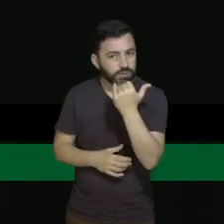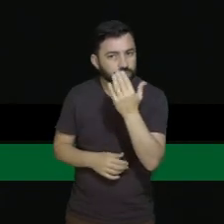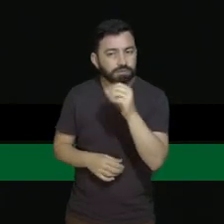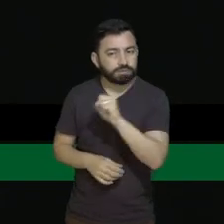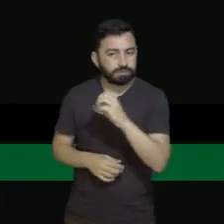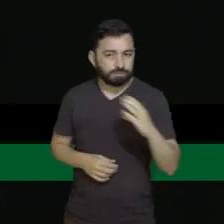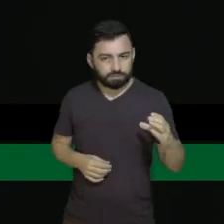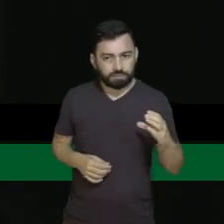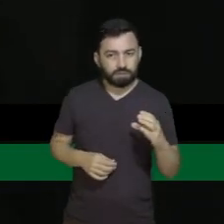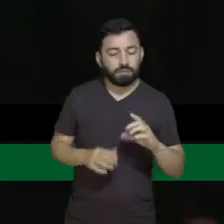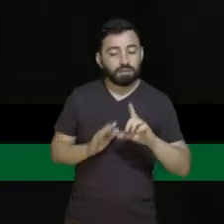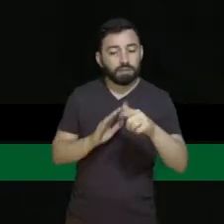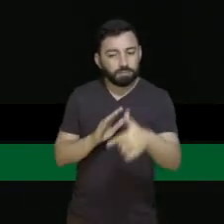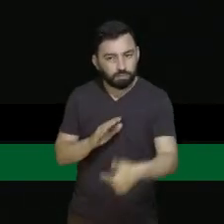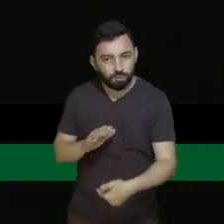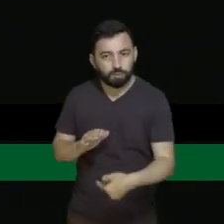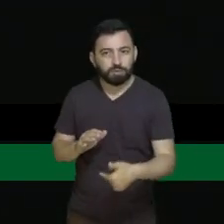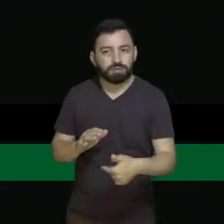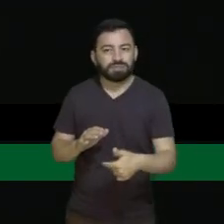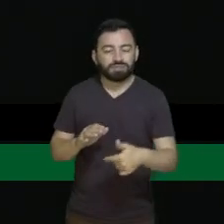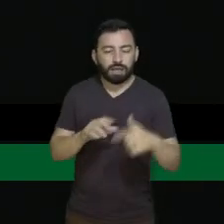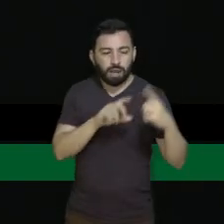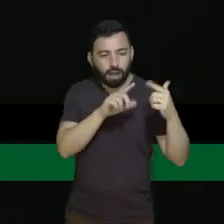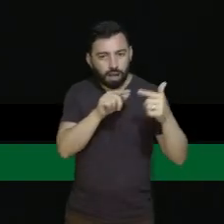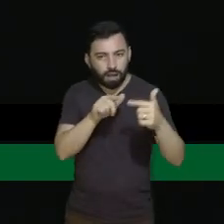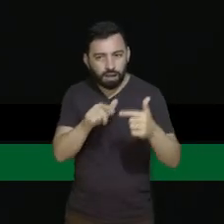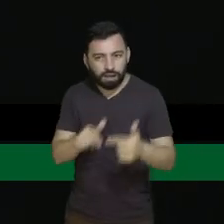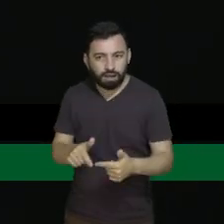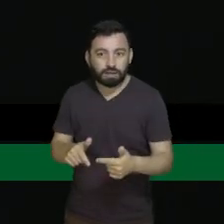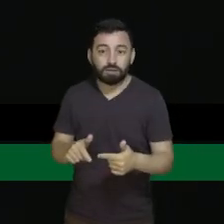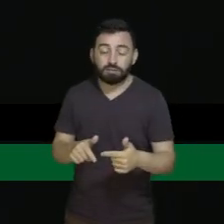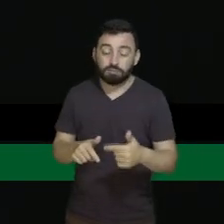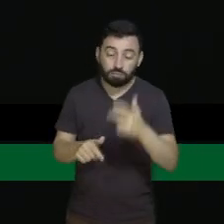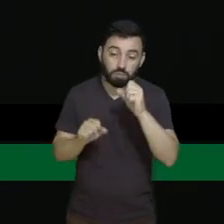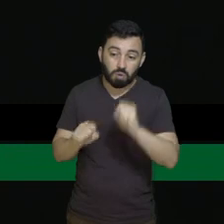para a sucessão familiar, para a redução do êxodo rural.